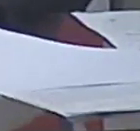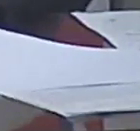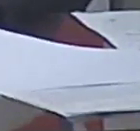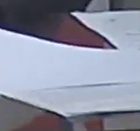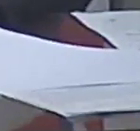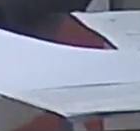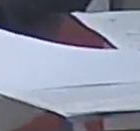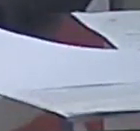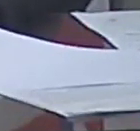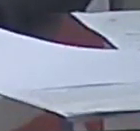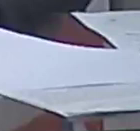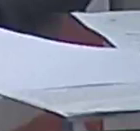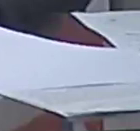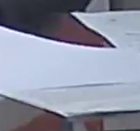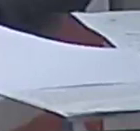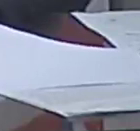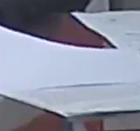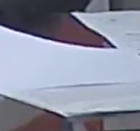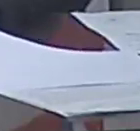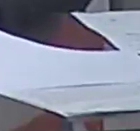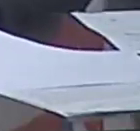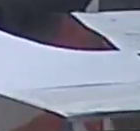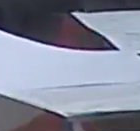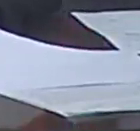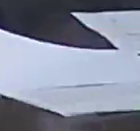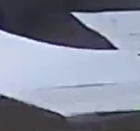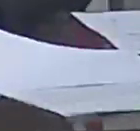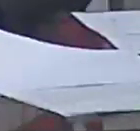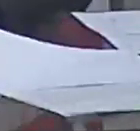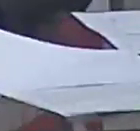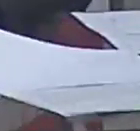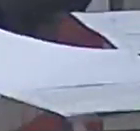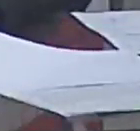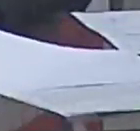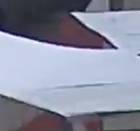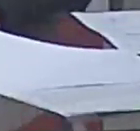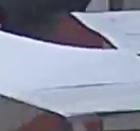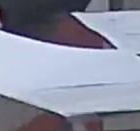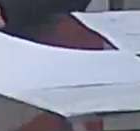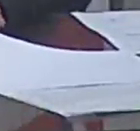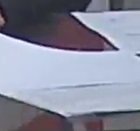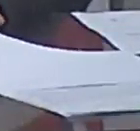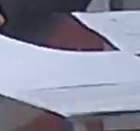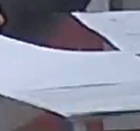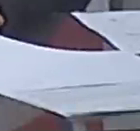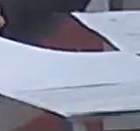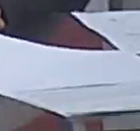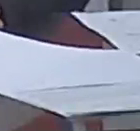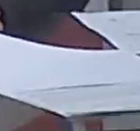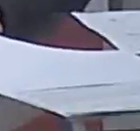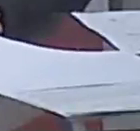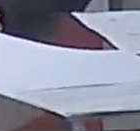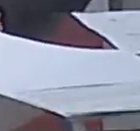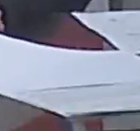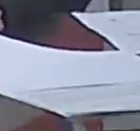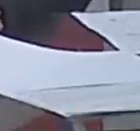Carlão Pignatari para que possa auxiliar a Escola do Legislativo, Dr. Roberto de Lima Campos, desta Câmara Municipal, a organizar um evento